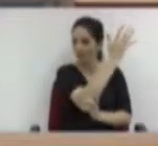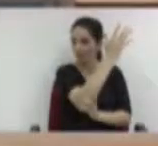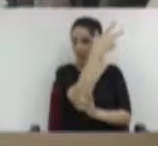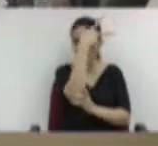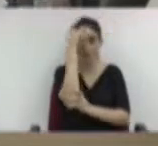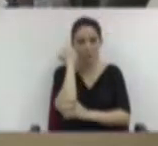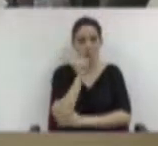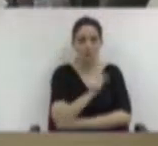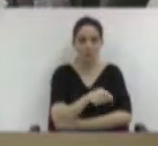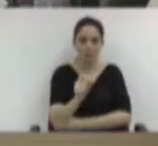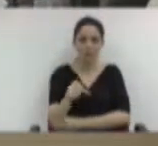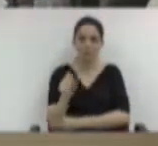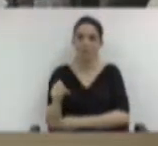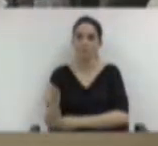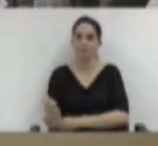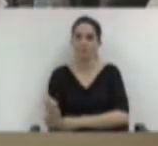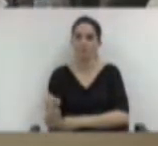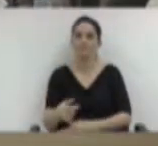outras providências.